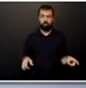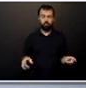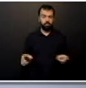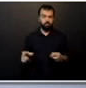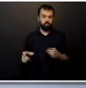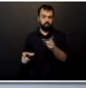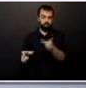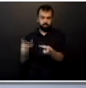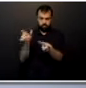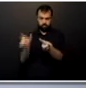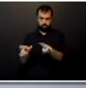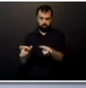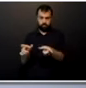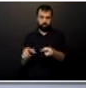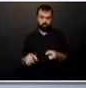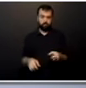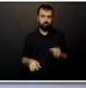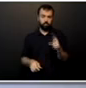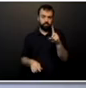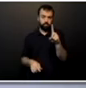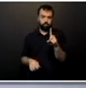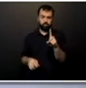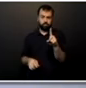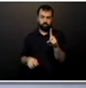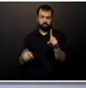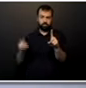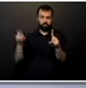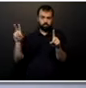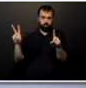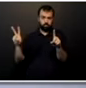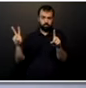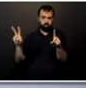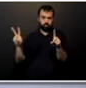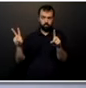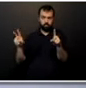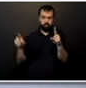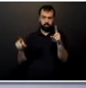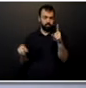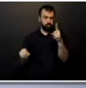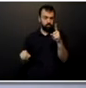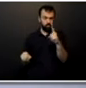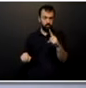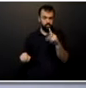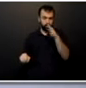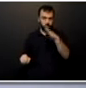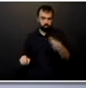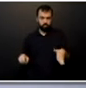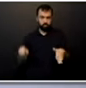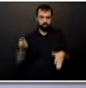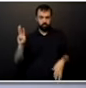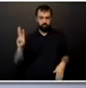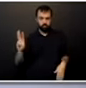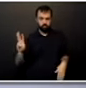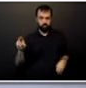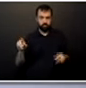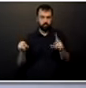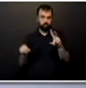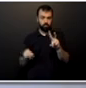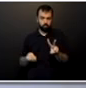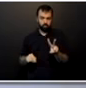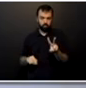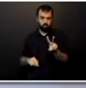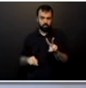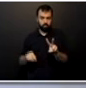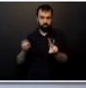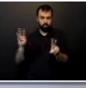água 1 litro duas colheres 1,5 três colheres 2